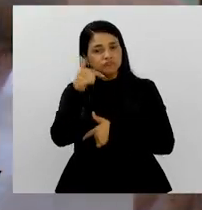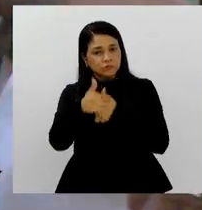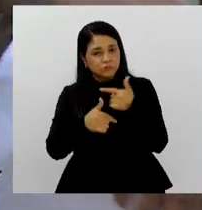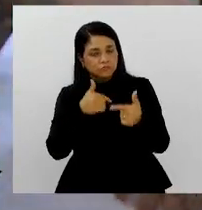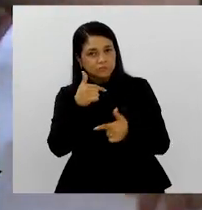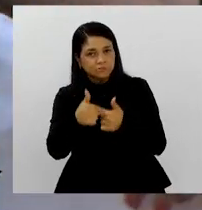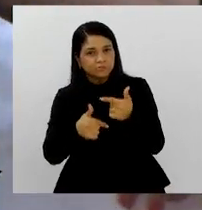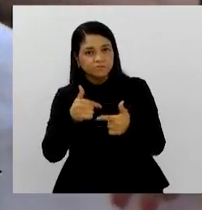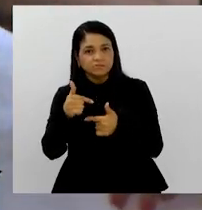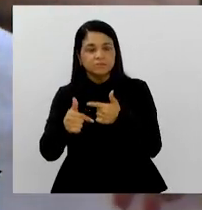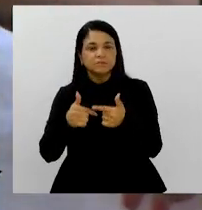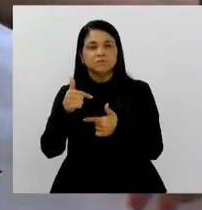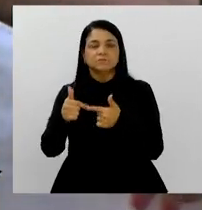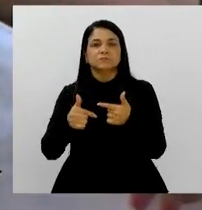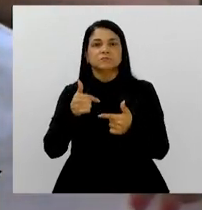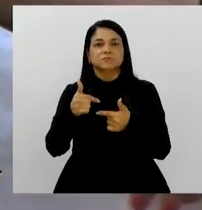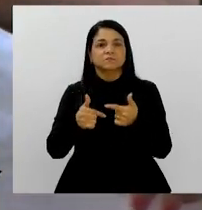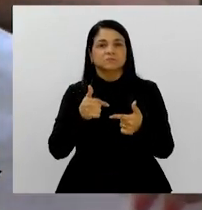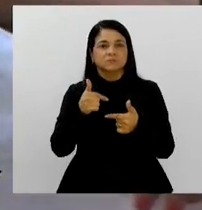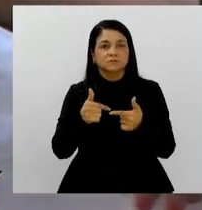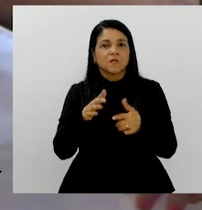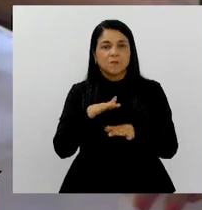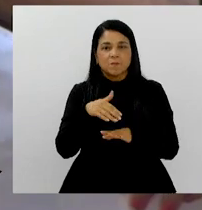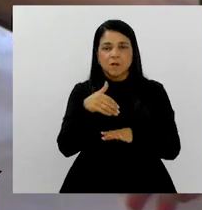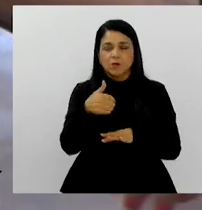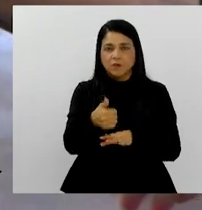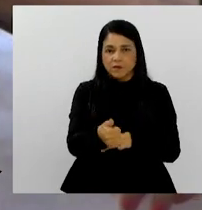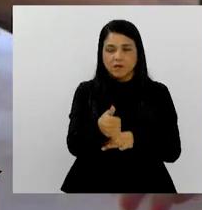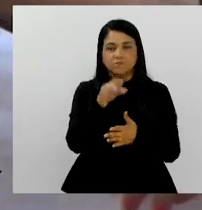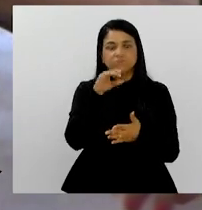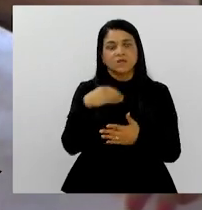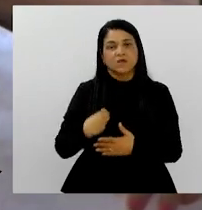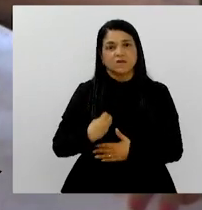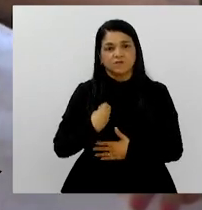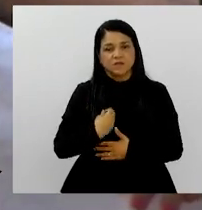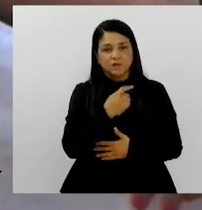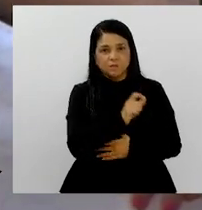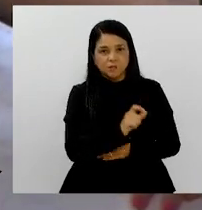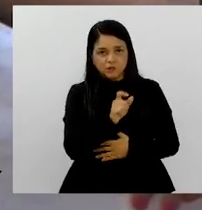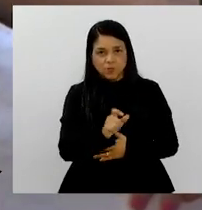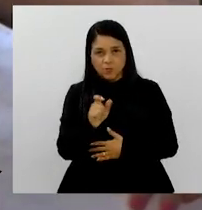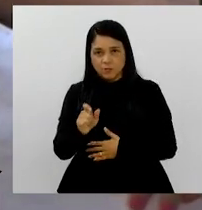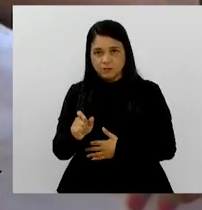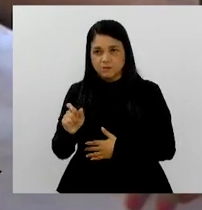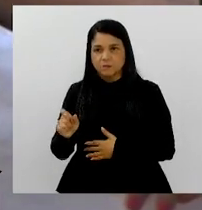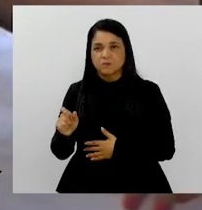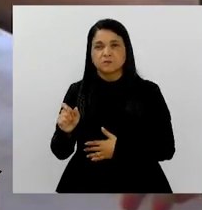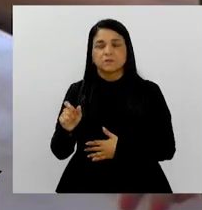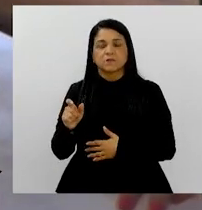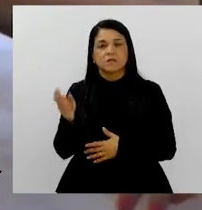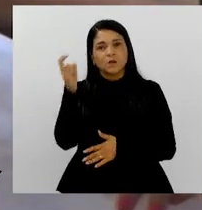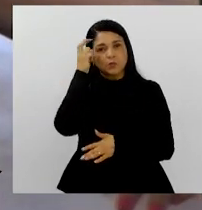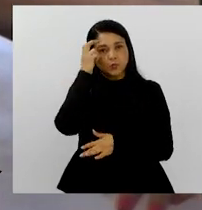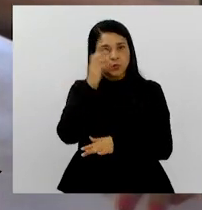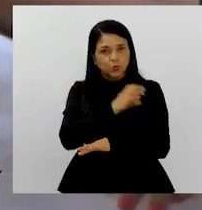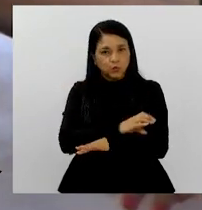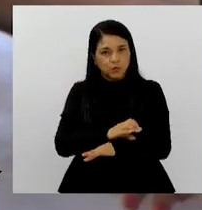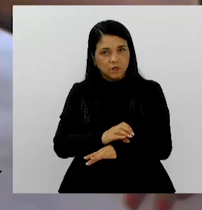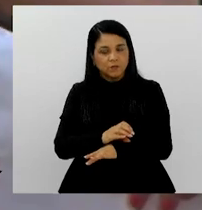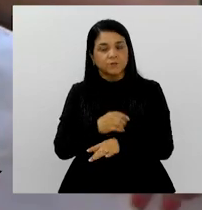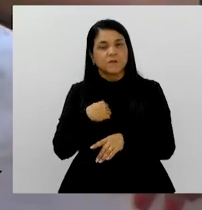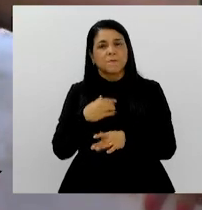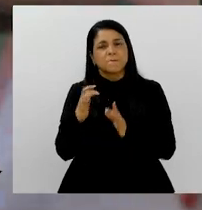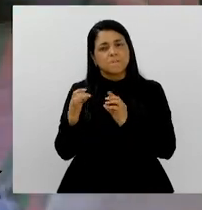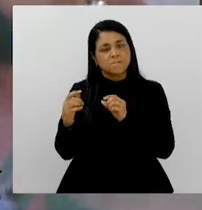um trabalho que se dá para melhorar de fato a vida das pessoas E está sempre perto da gente,